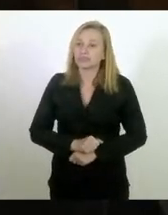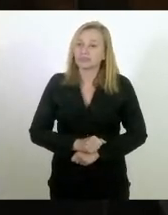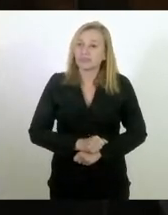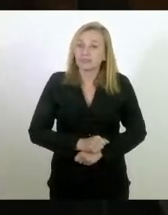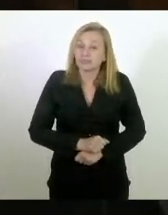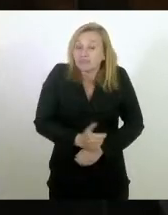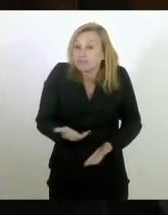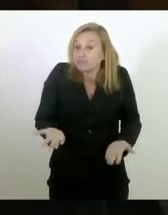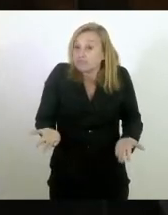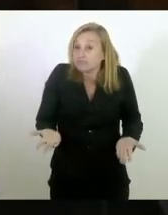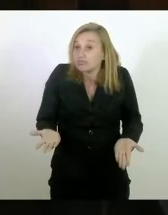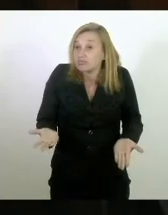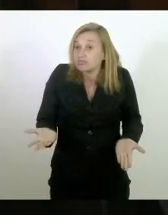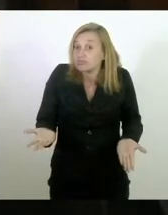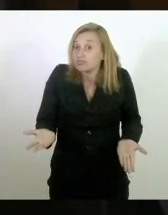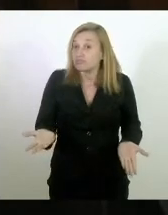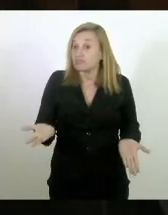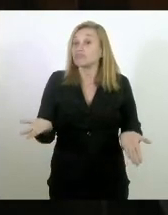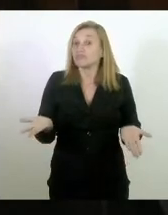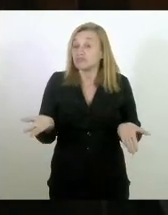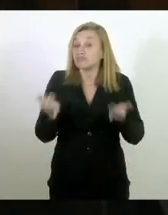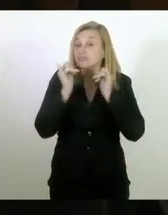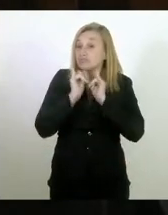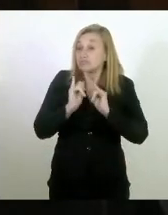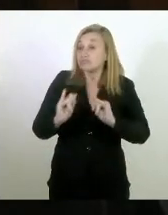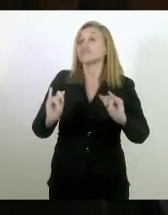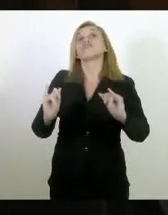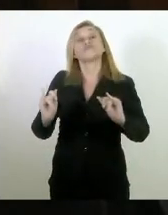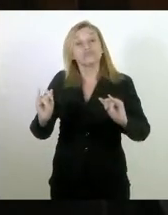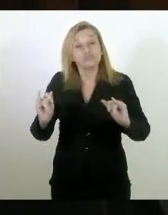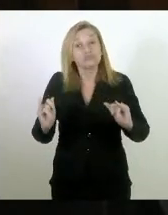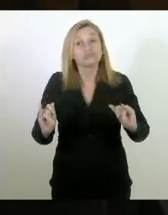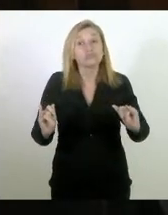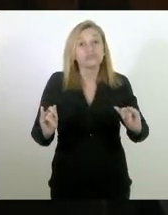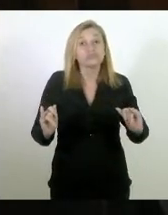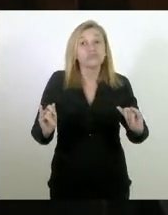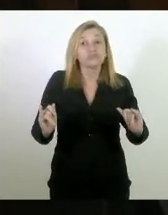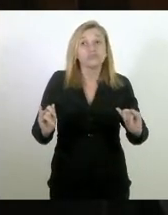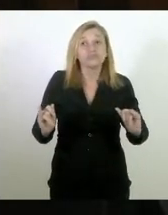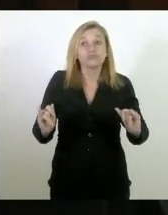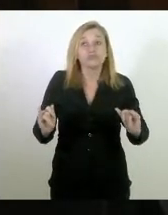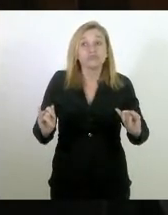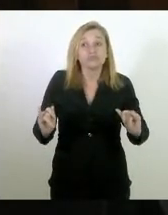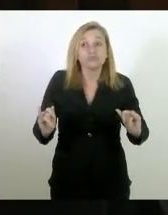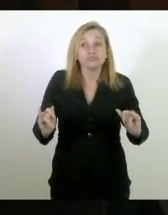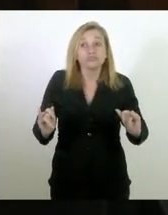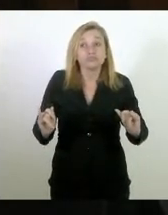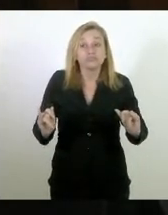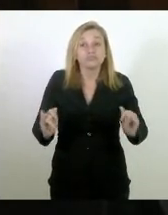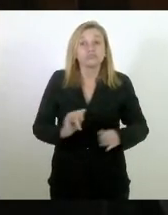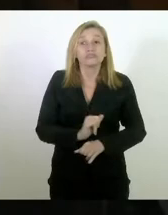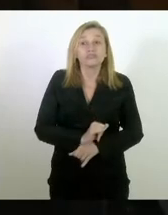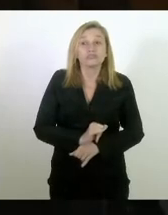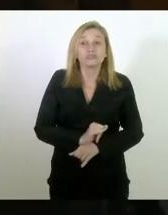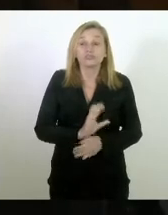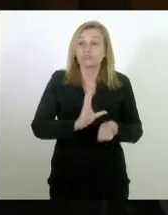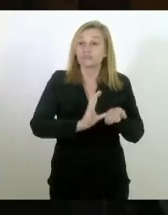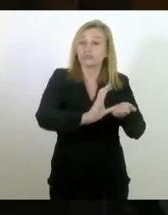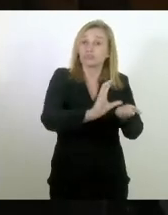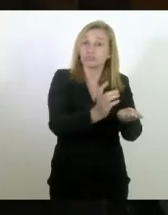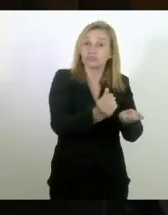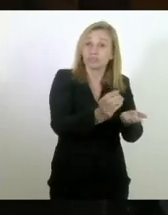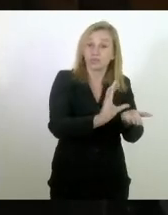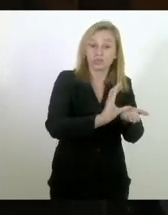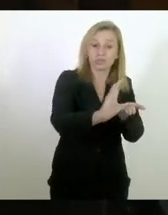e anunciou que ia distribuir recursos para